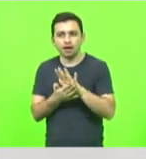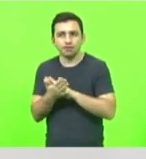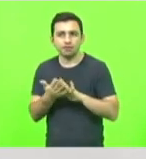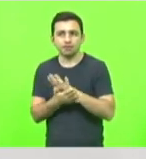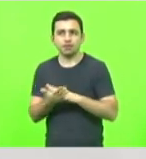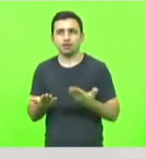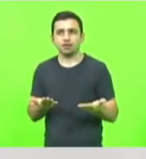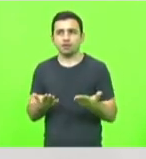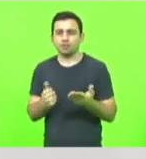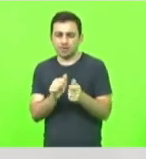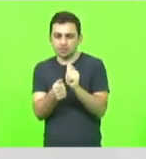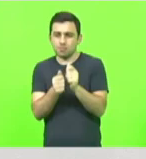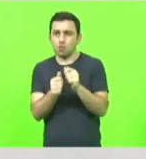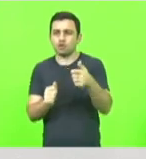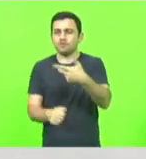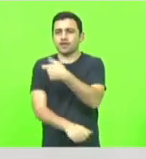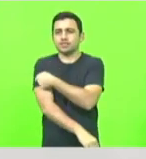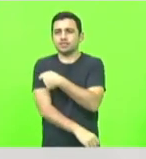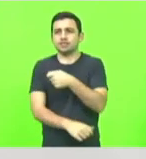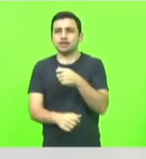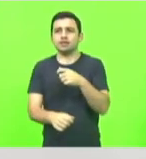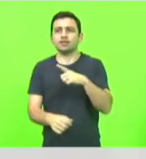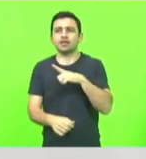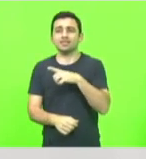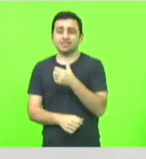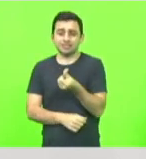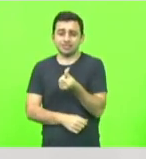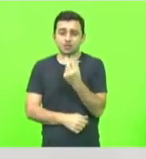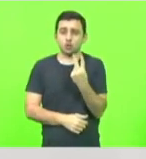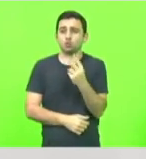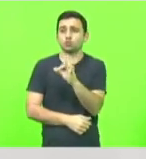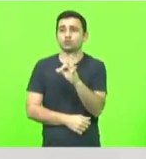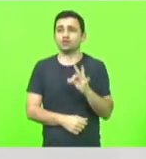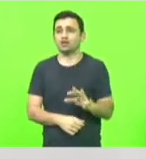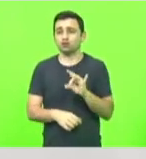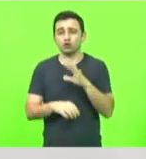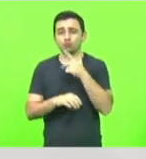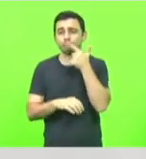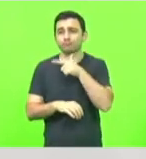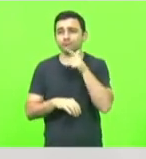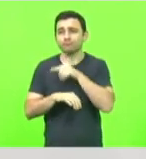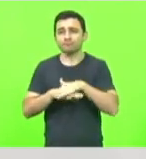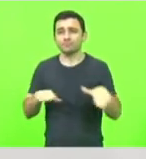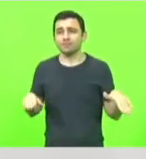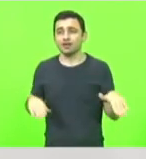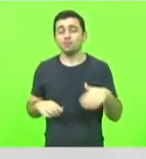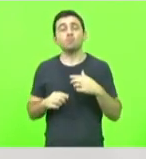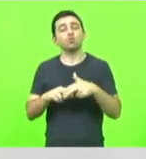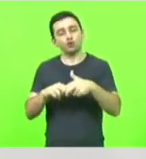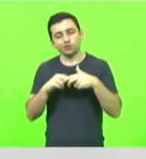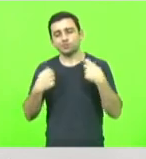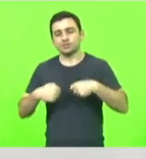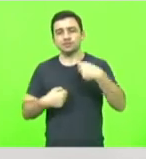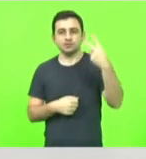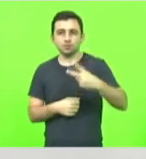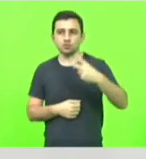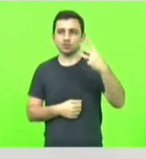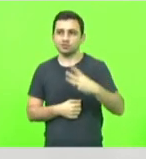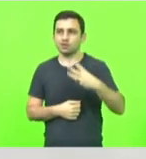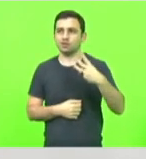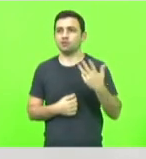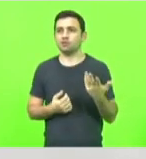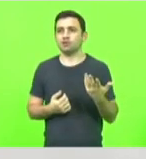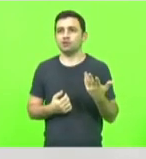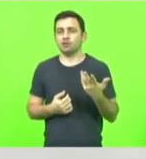de uma vacina que alguma delas tem 62% de eficácia. Por isso, da segunda, terceira, e se tivesse uma com menos,